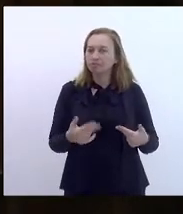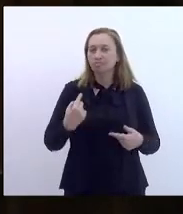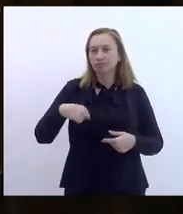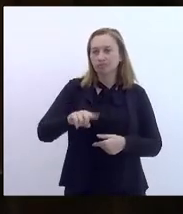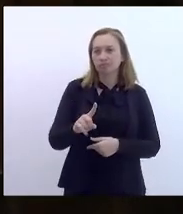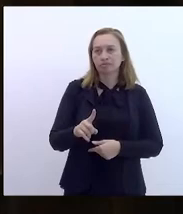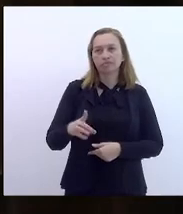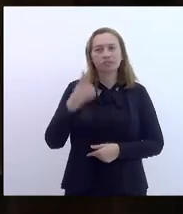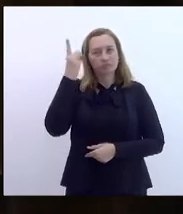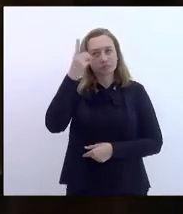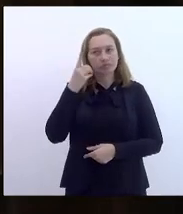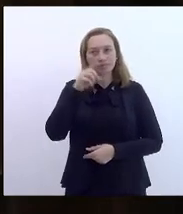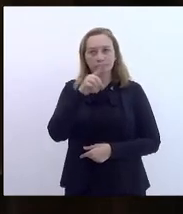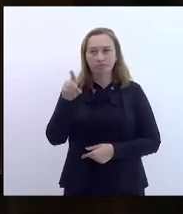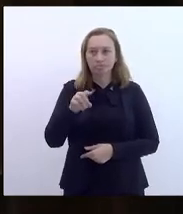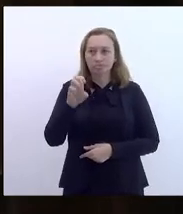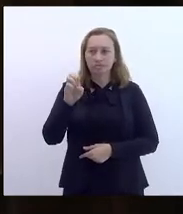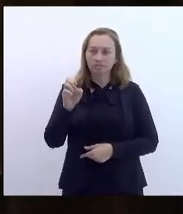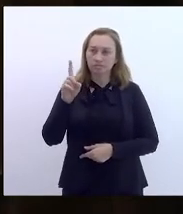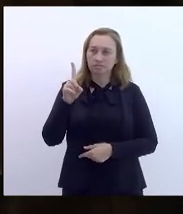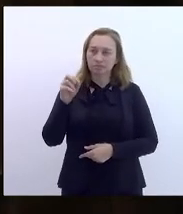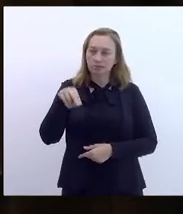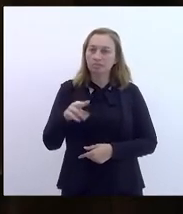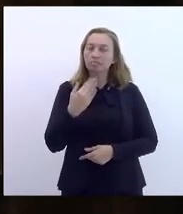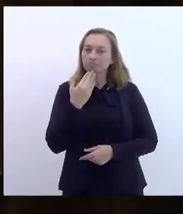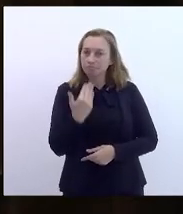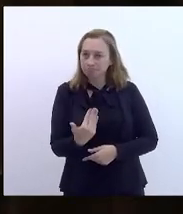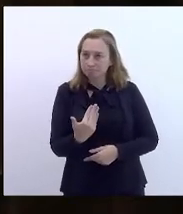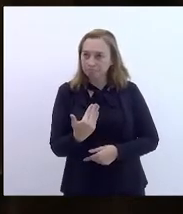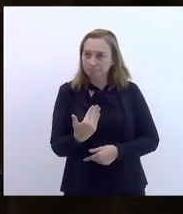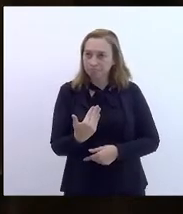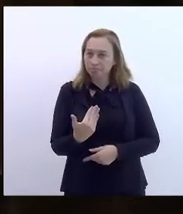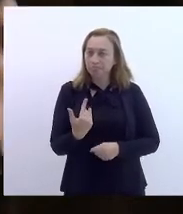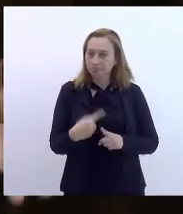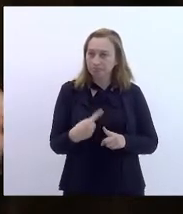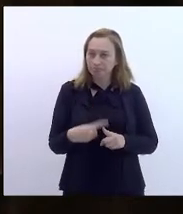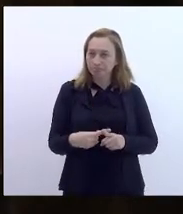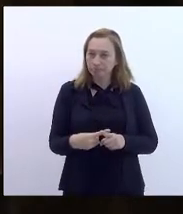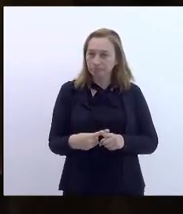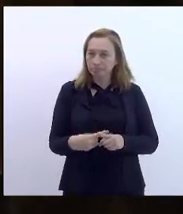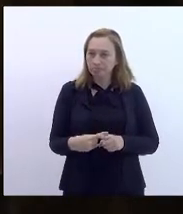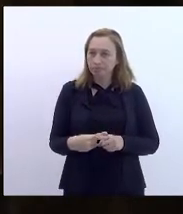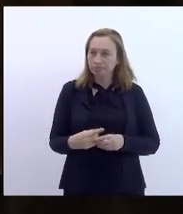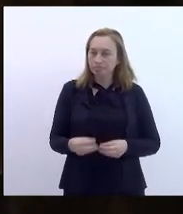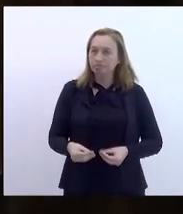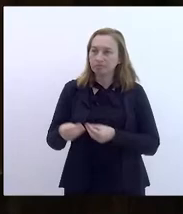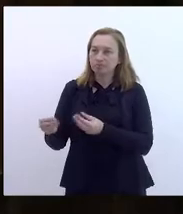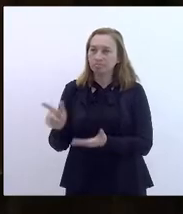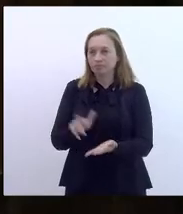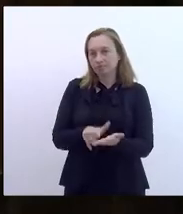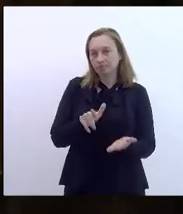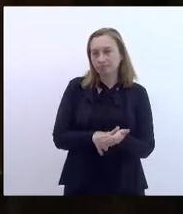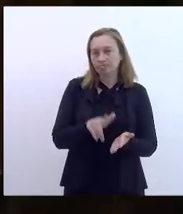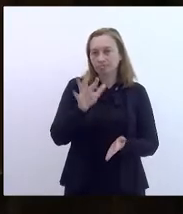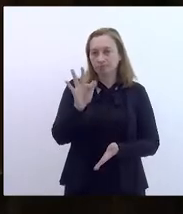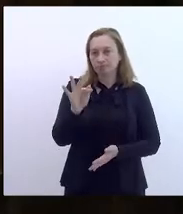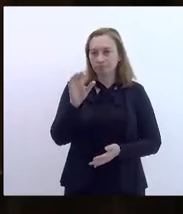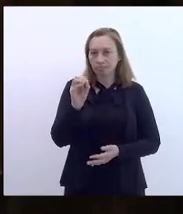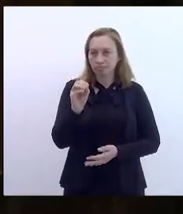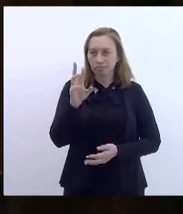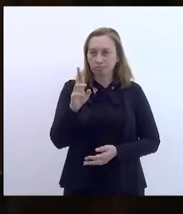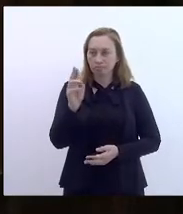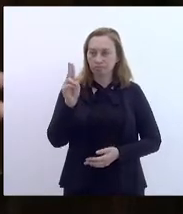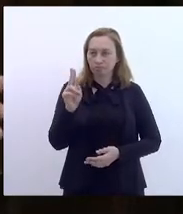fui ao gabinete da deputada zeidan pedir porque ficou com ela os papéis de ser o nosso fórum